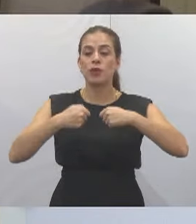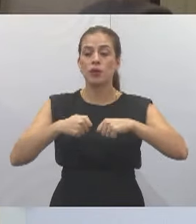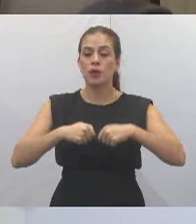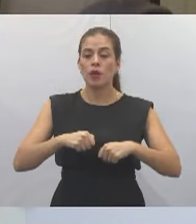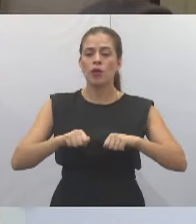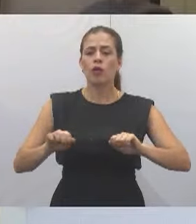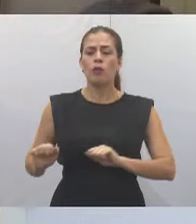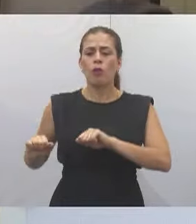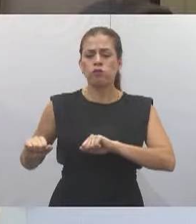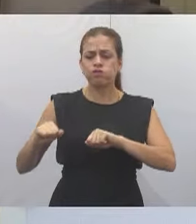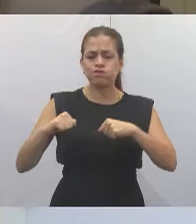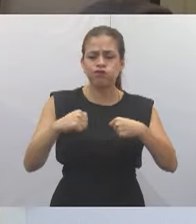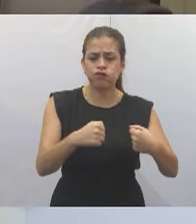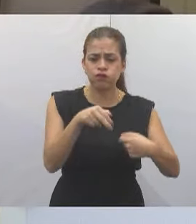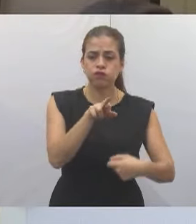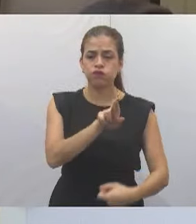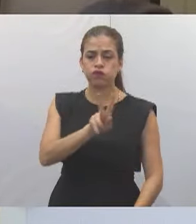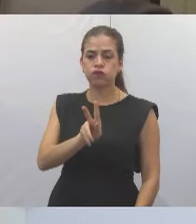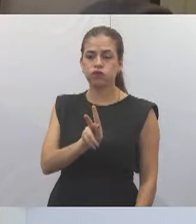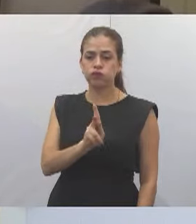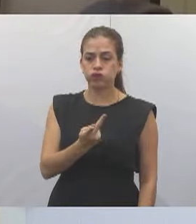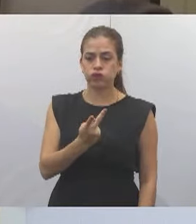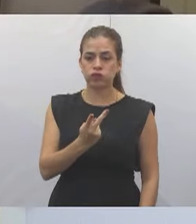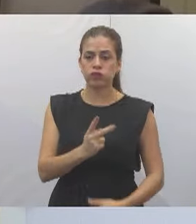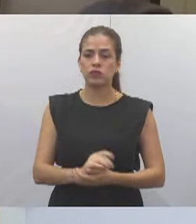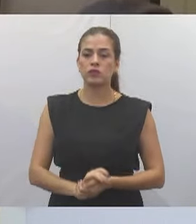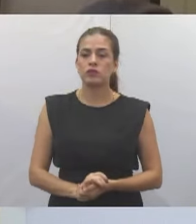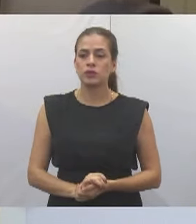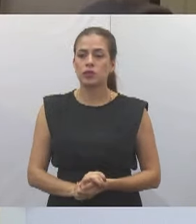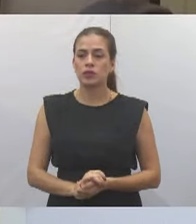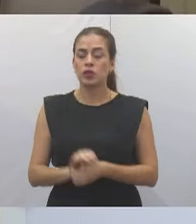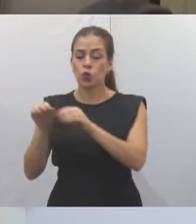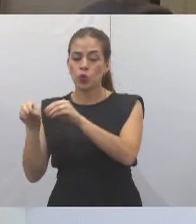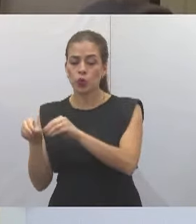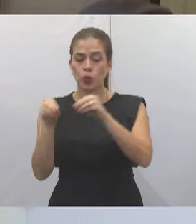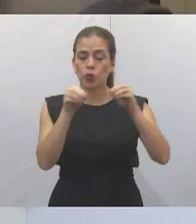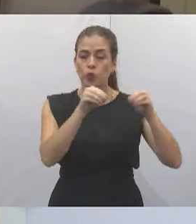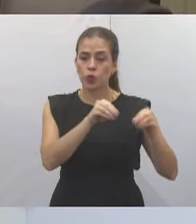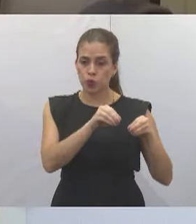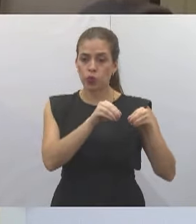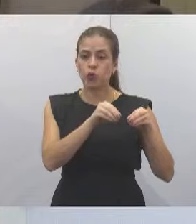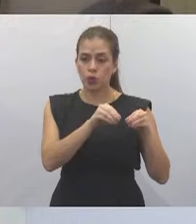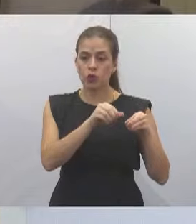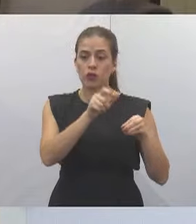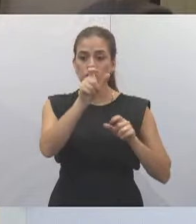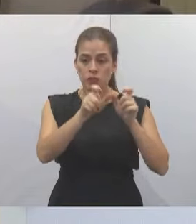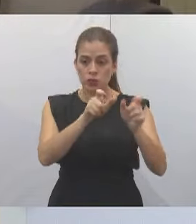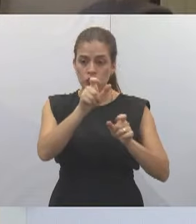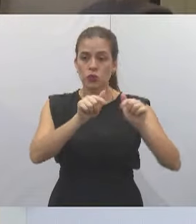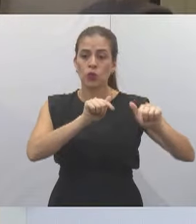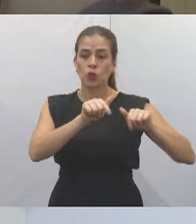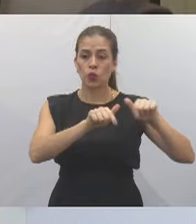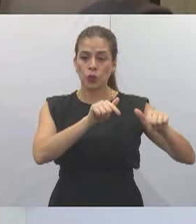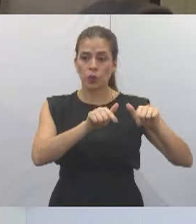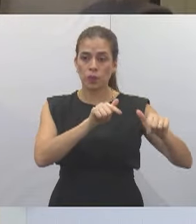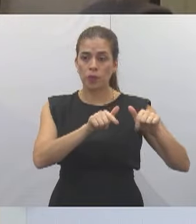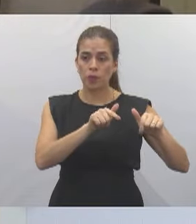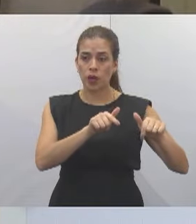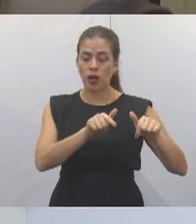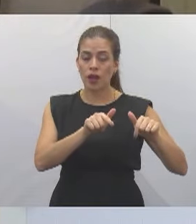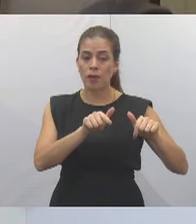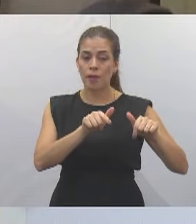mobilizar o nosso RH, vamos dizer assim, transferir os nossos colaboradores para o atendimento